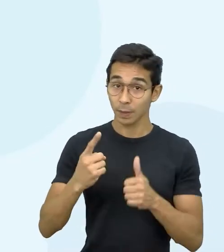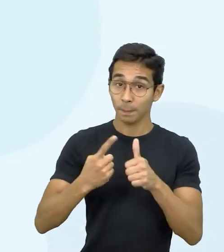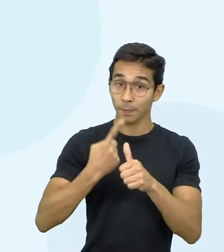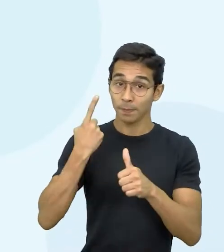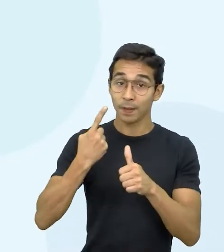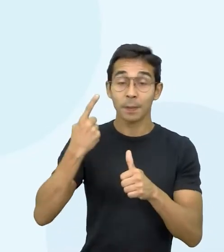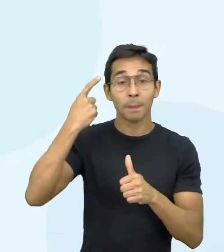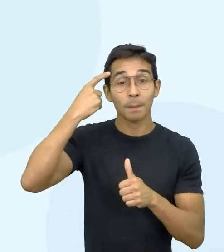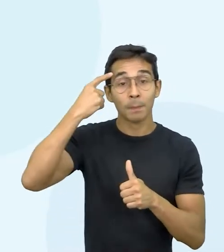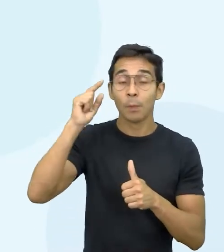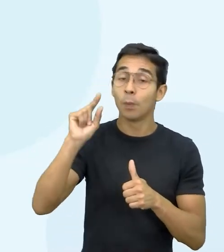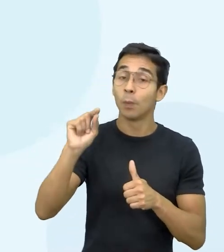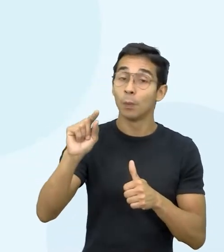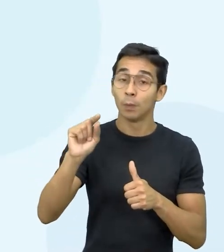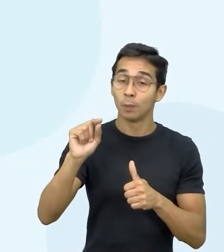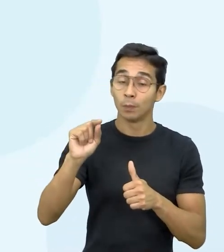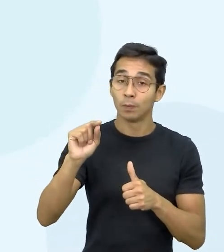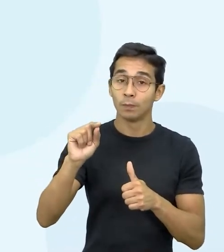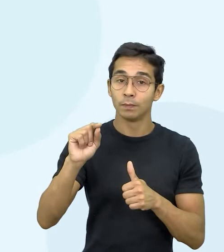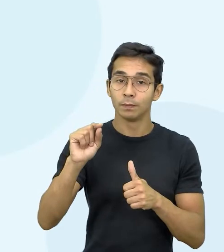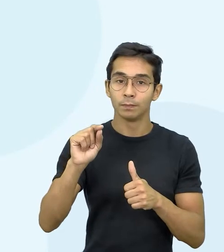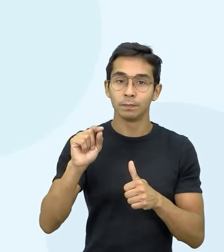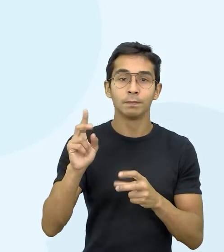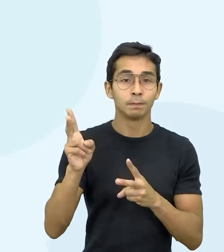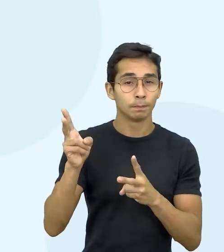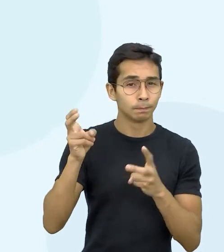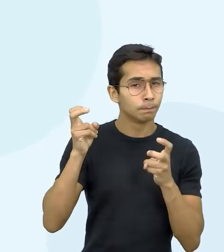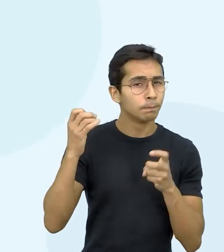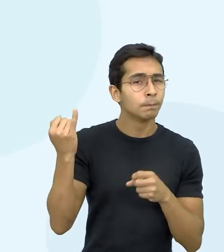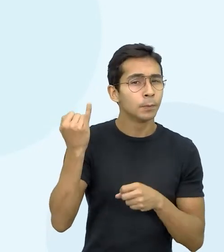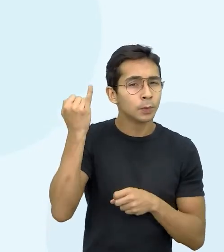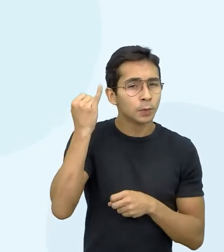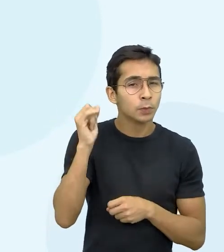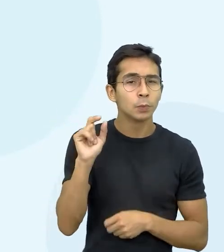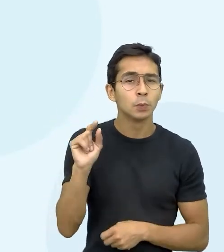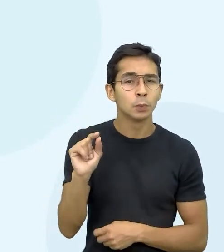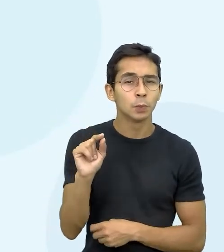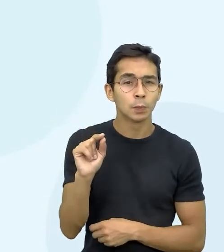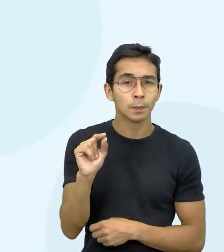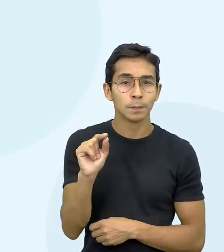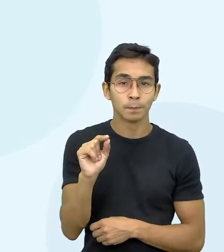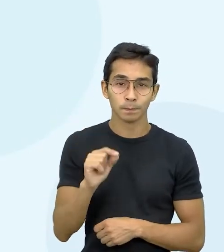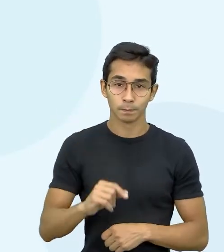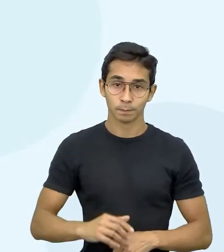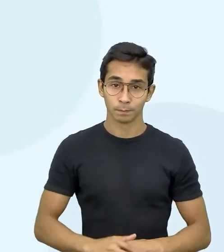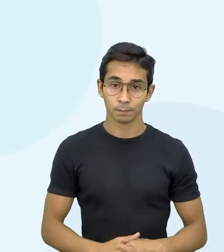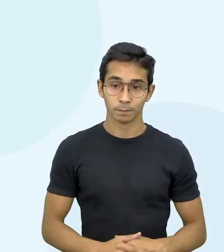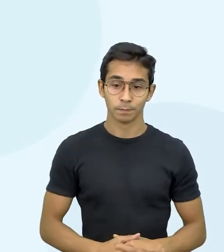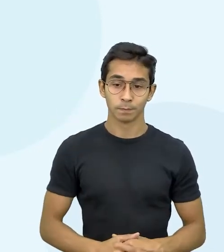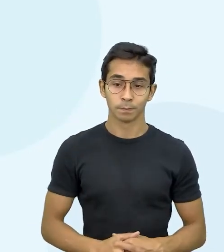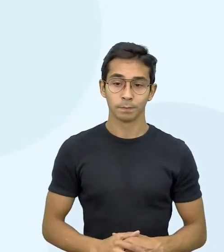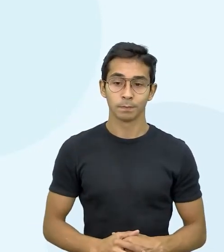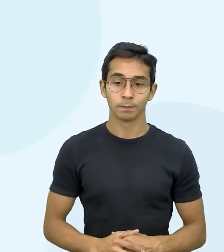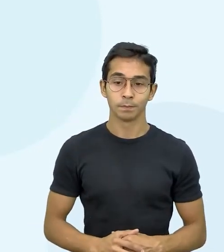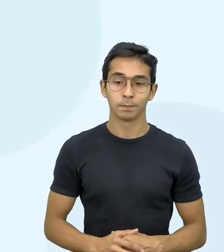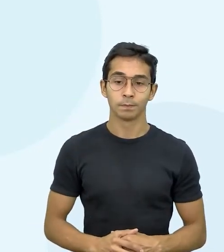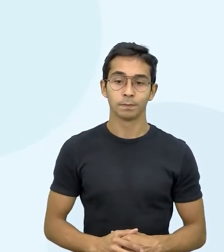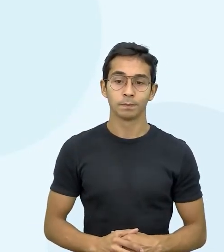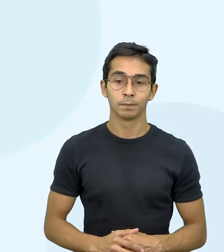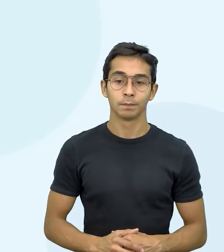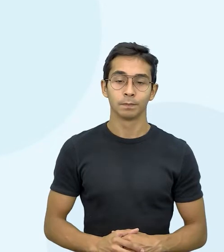reação. O que nós vamos observar aqui, que é muito importante? O estado físico, ó, de cada